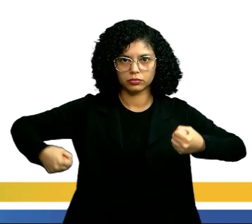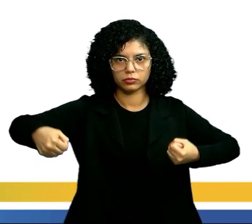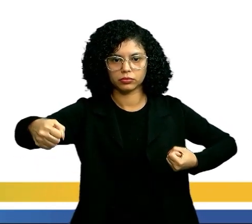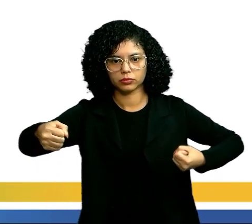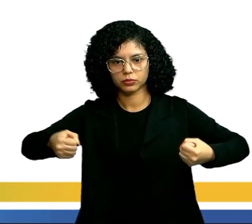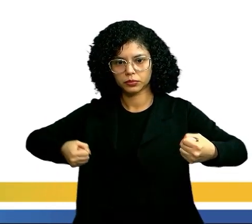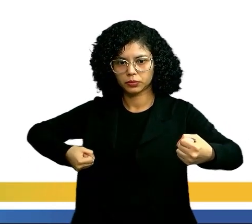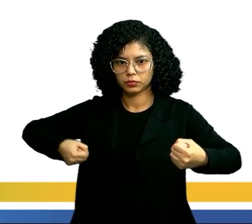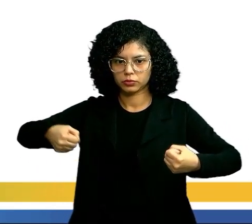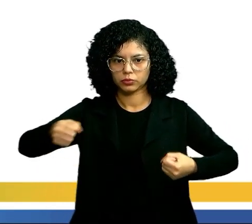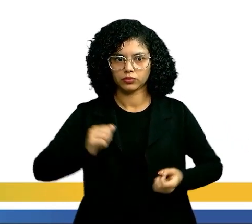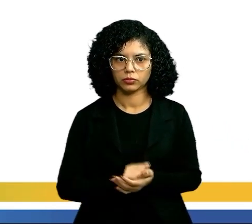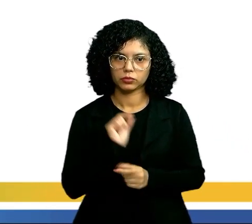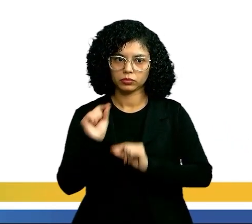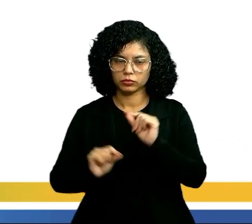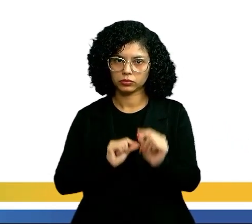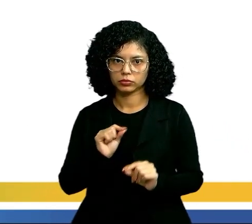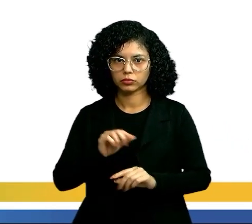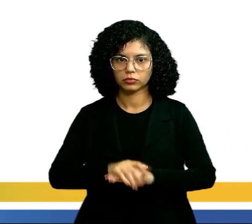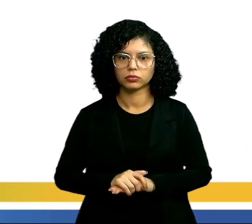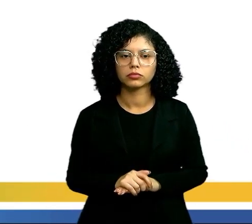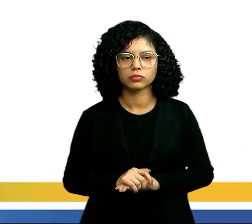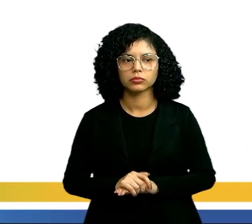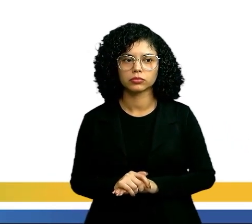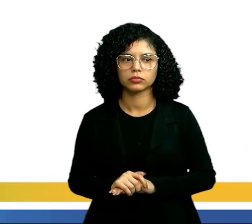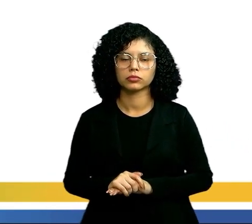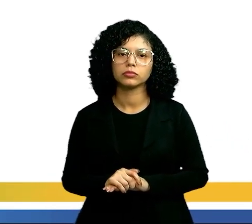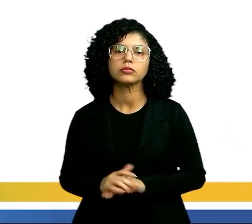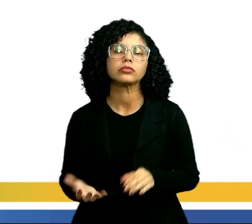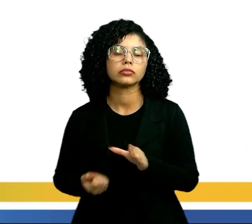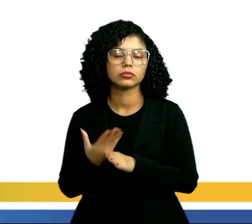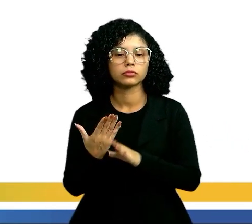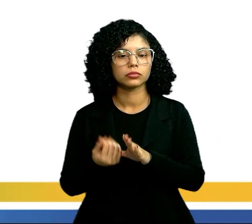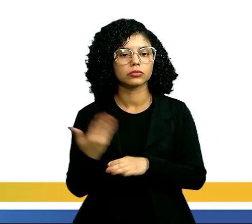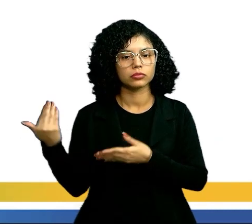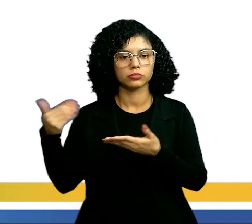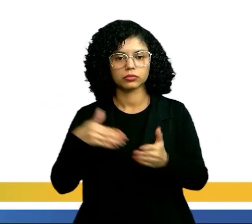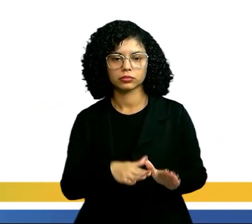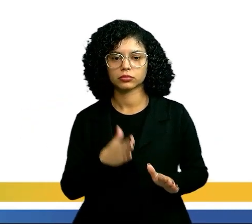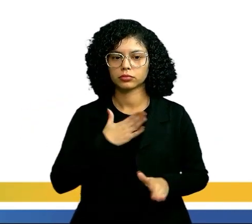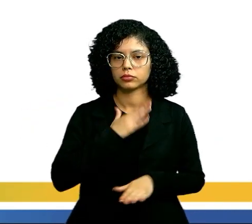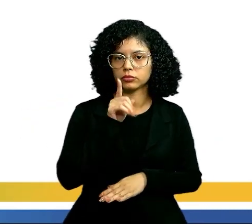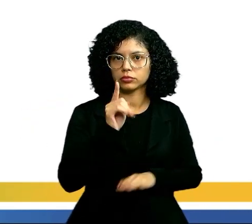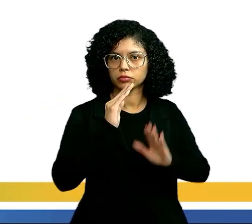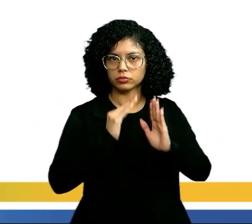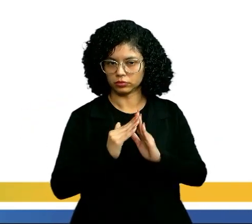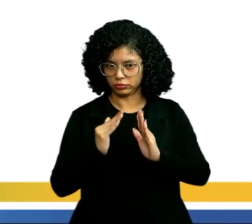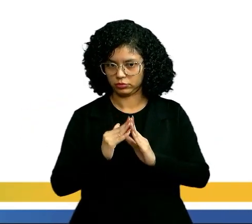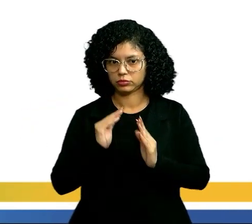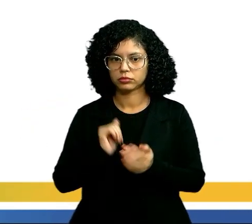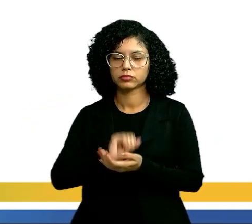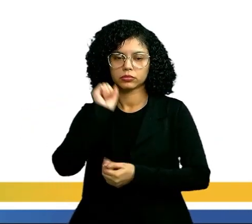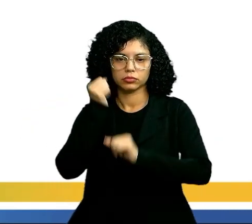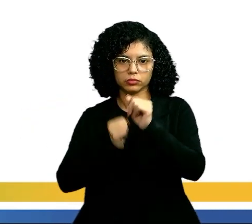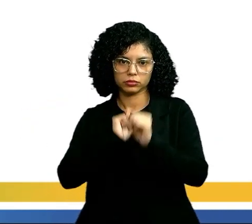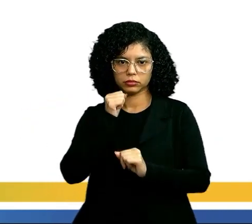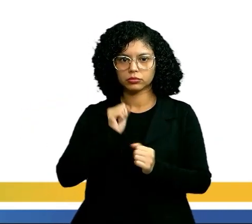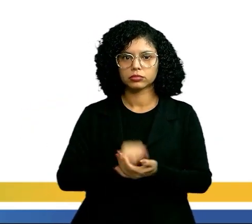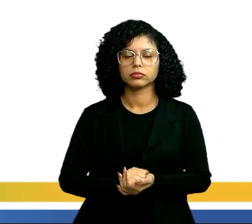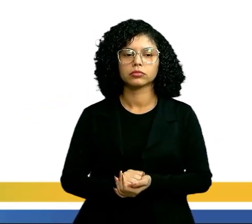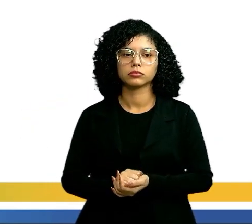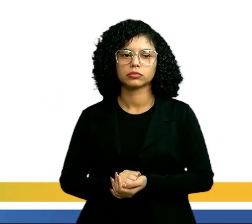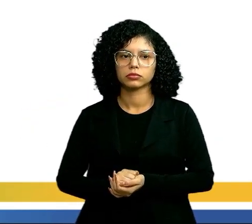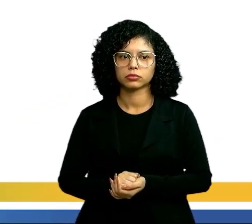transporte rodoviário. O que é que significa isso? Que as cargas, os produtos chegam nas nossas casas, chegam nas indústrias, chegam